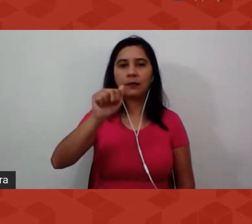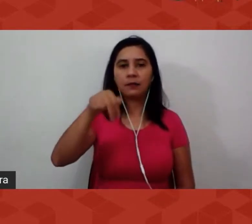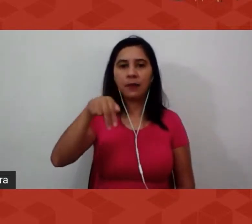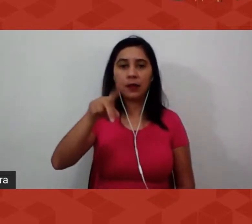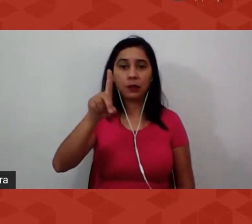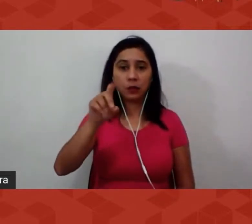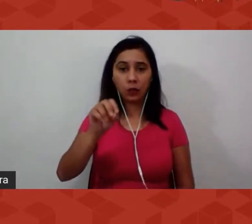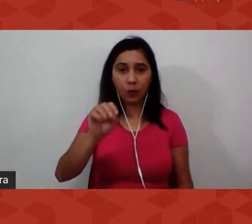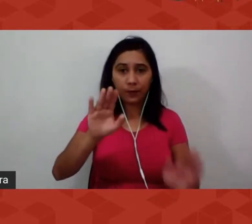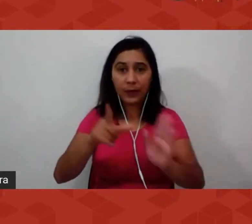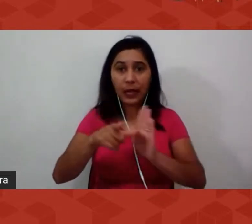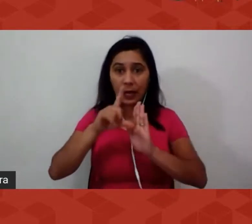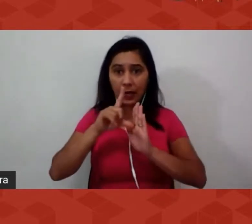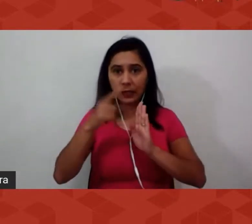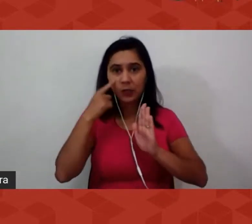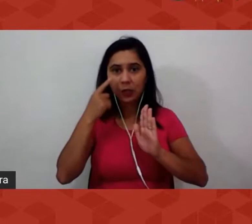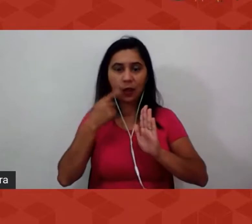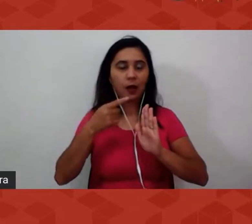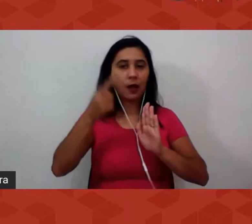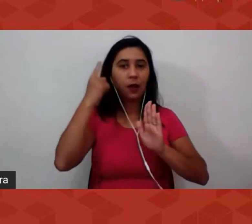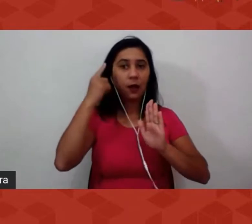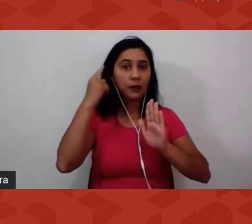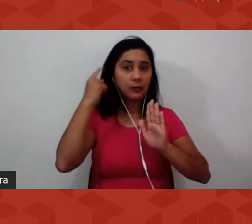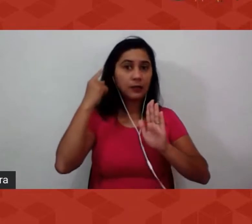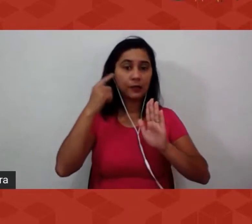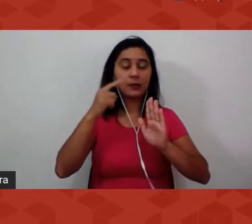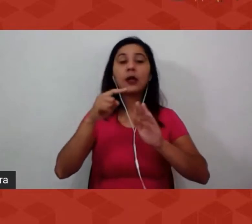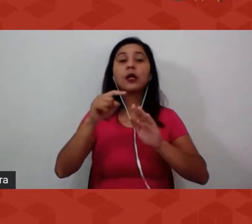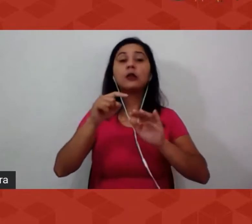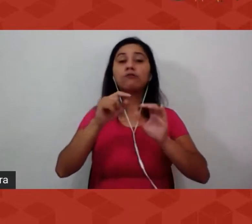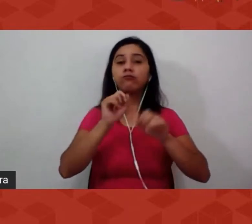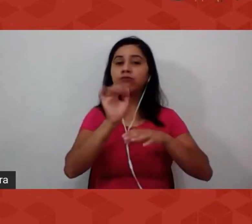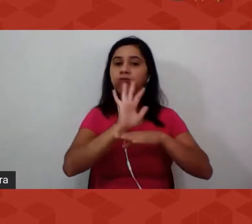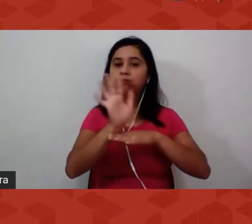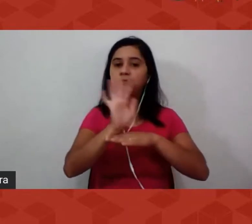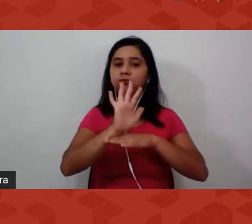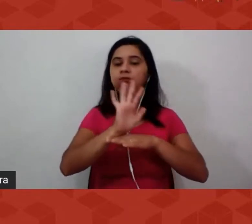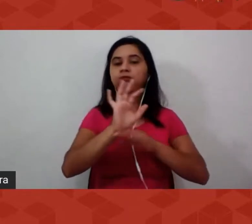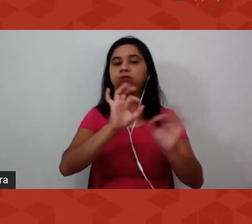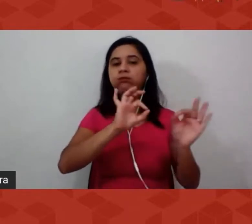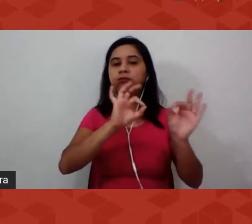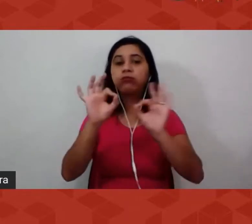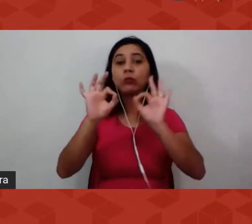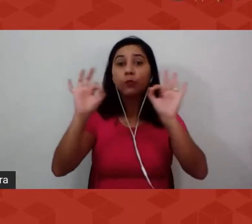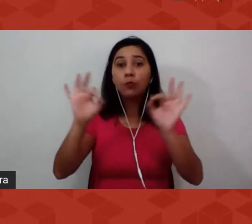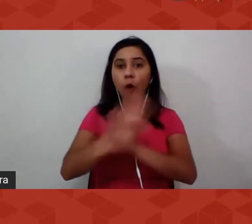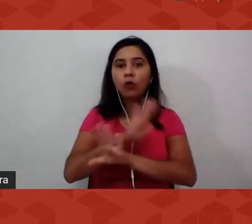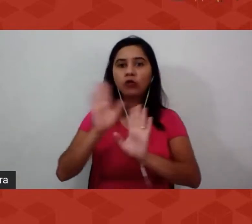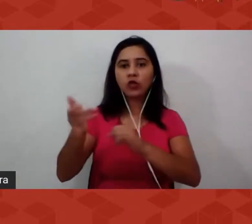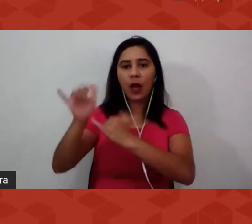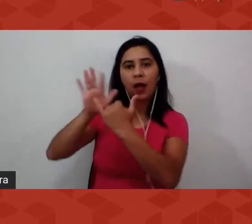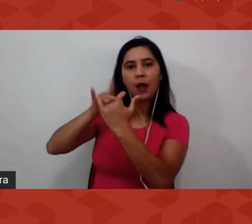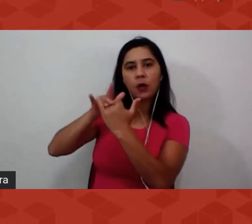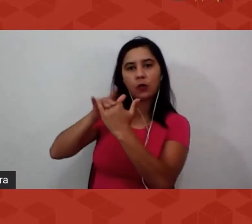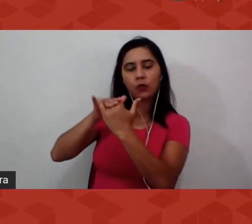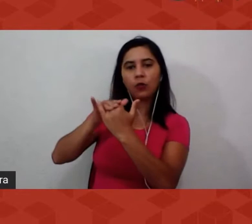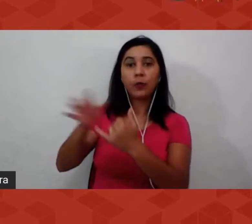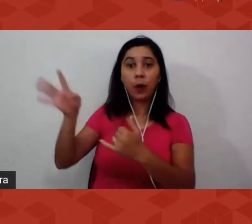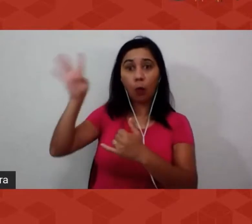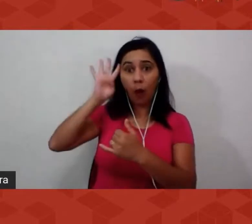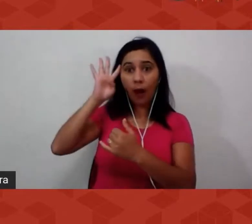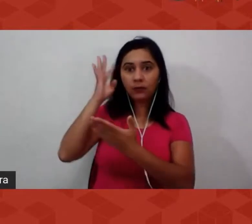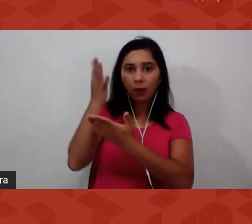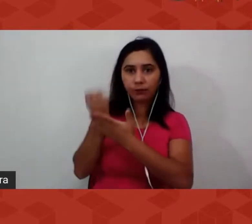que a nossa programação anterior já está disponível nos canais do YouTube, a programação de quarta-feira e de quinta-feira